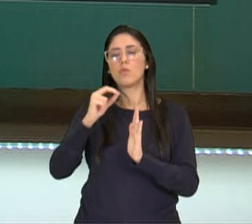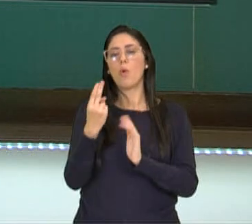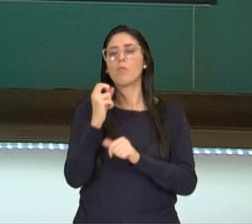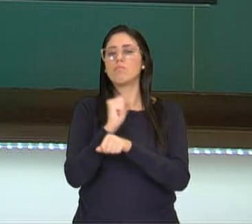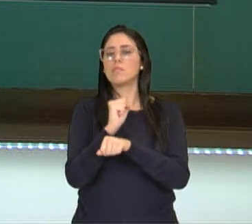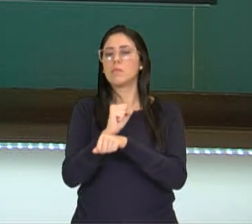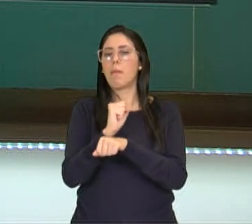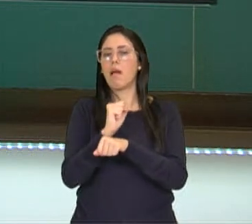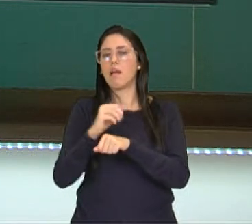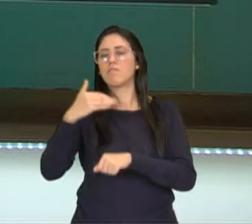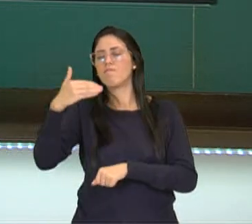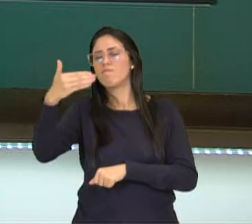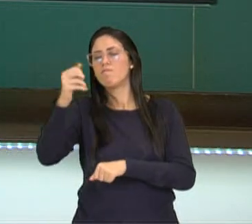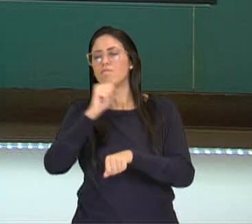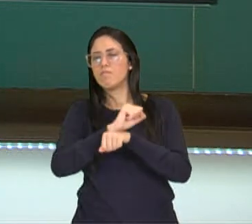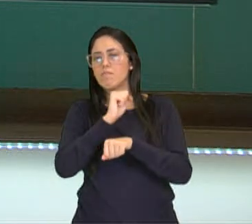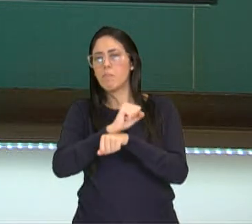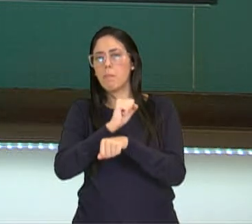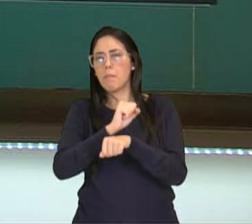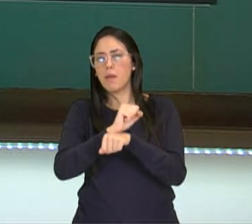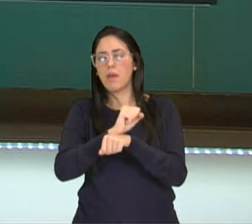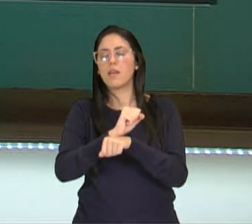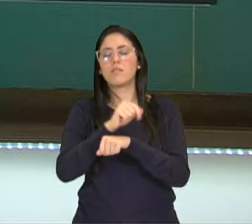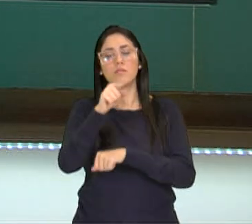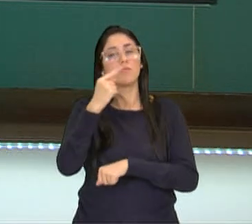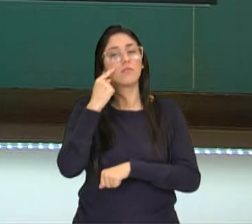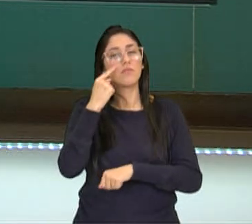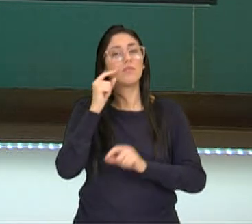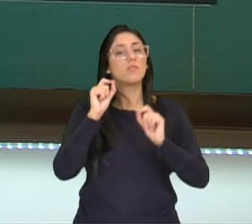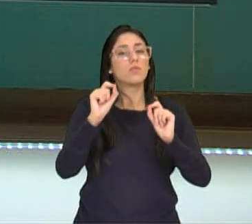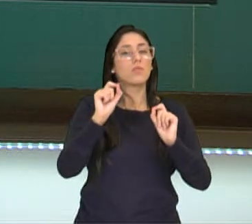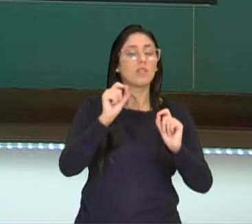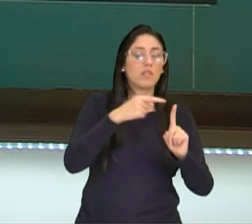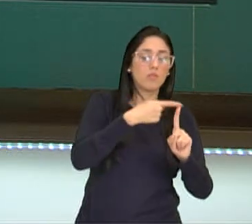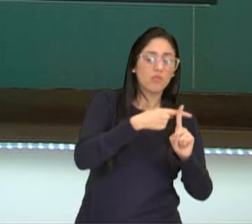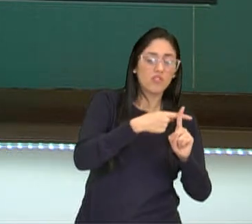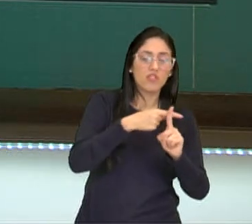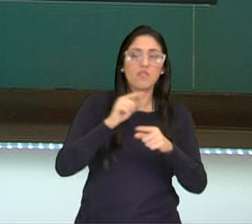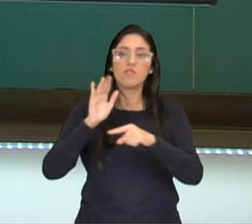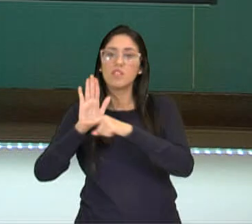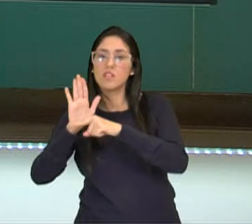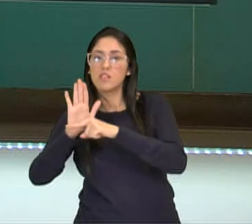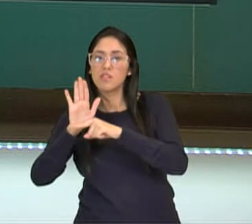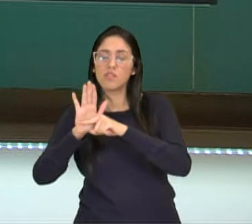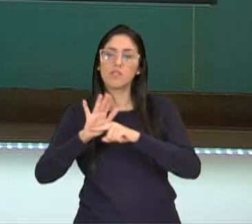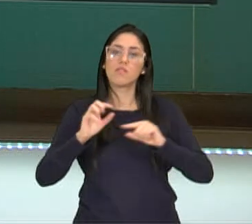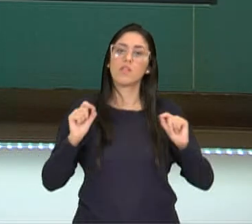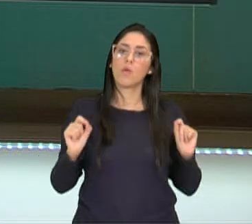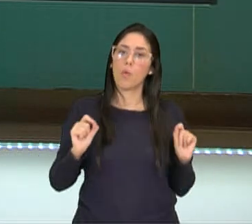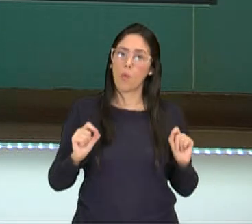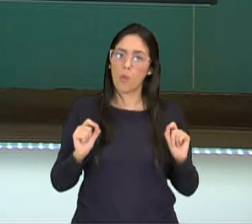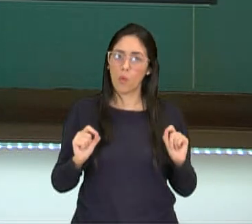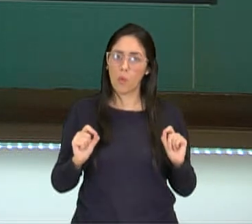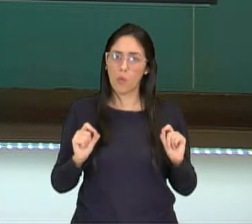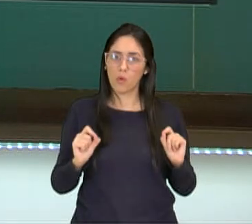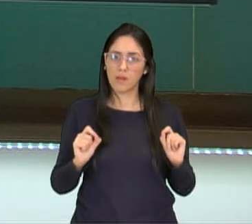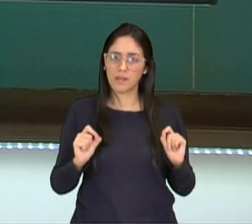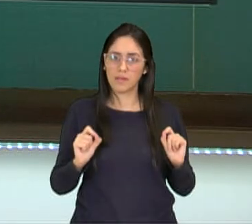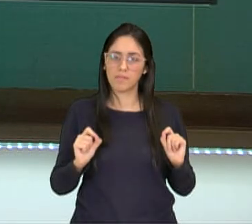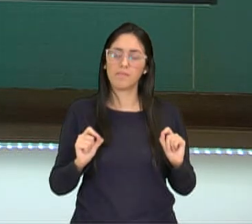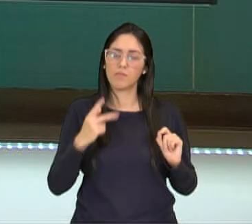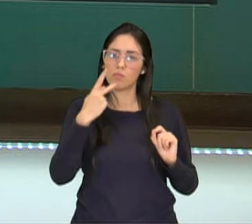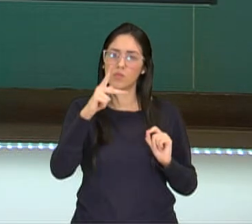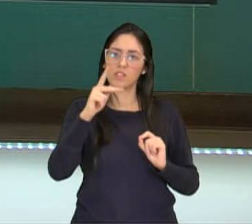vai equilibrar e vai ver qual que seria mais vantajoso dentro do seu consumo e do seu